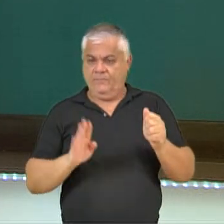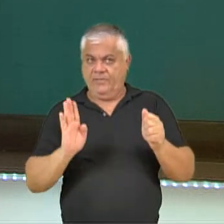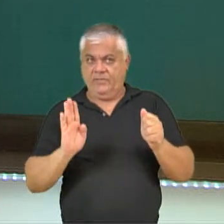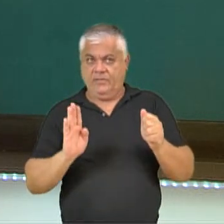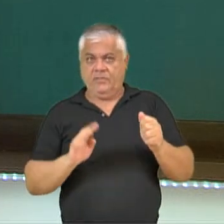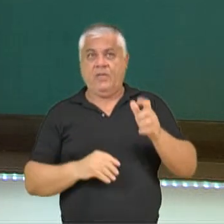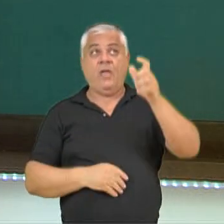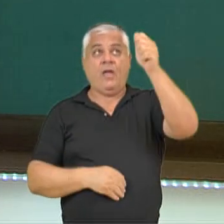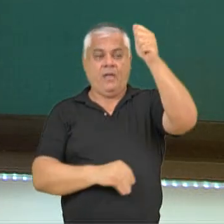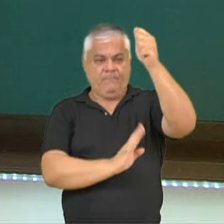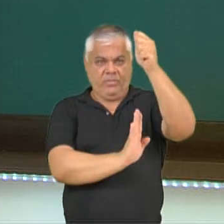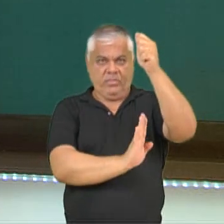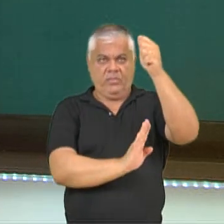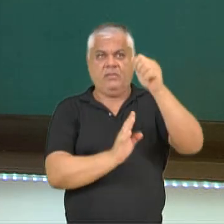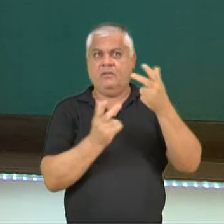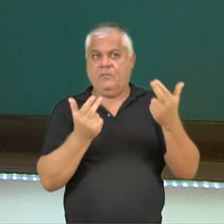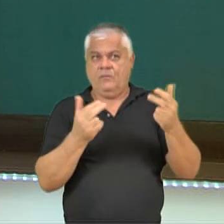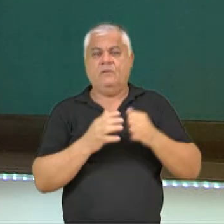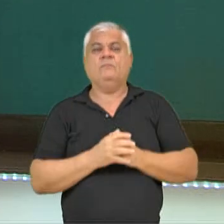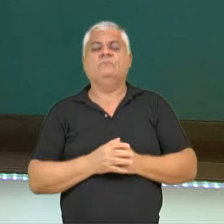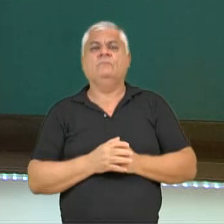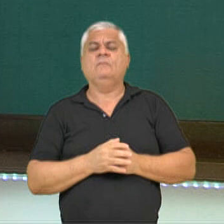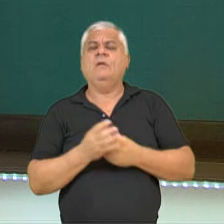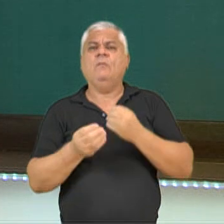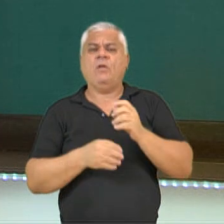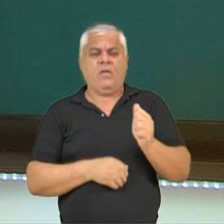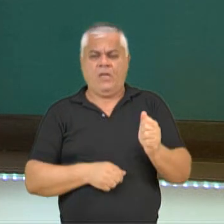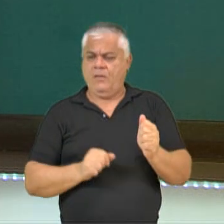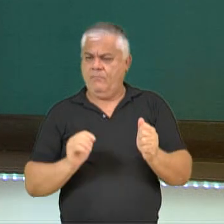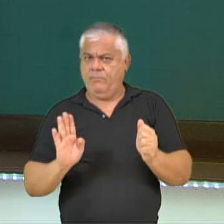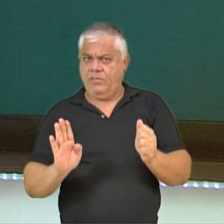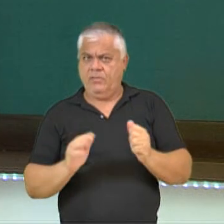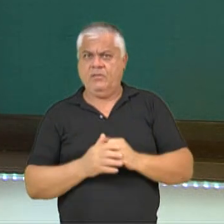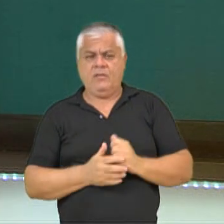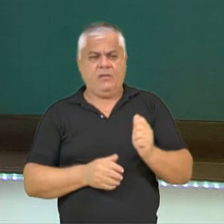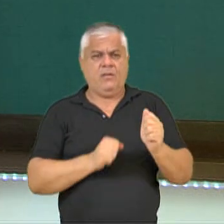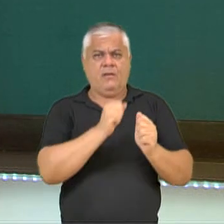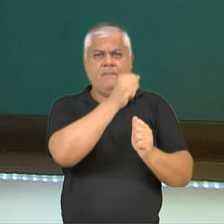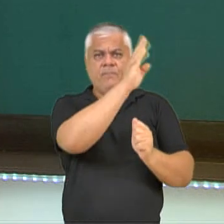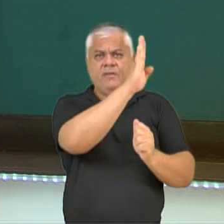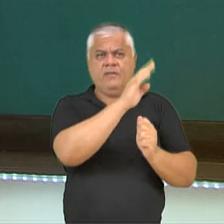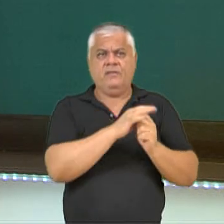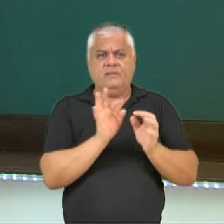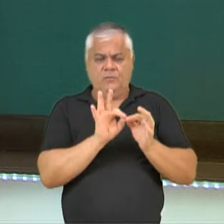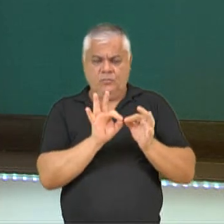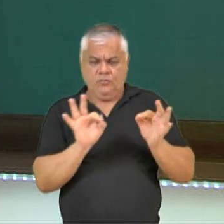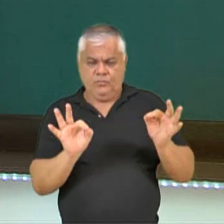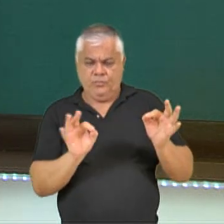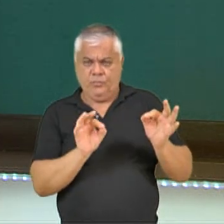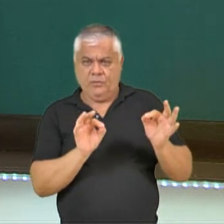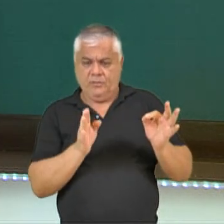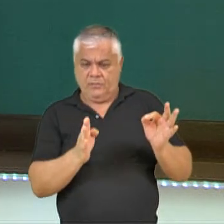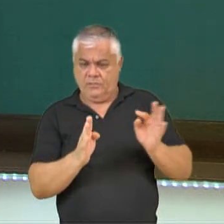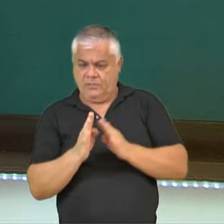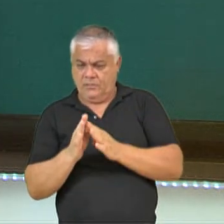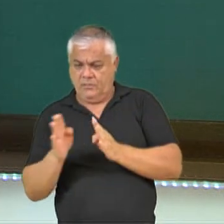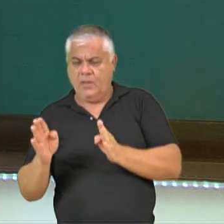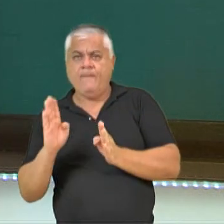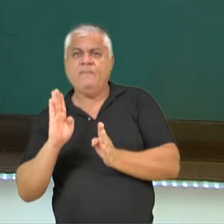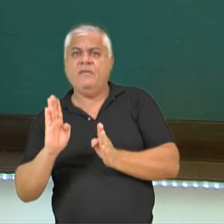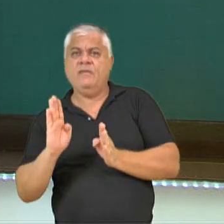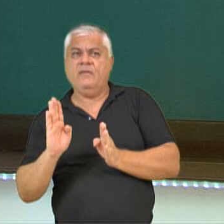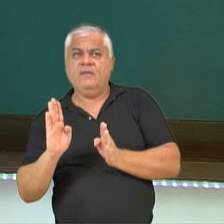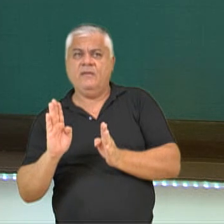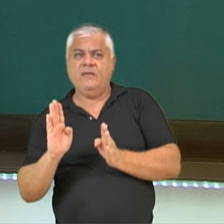A mais B, ele é um quadrado. Por que A mais B? Bom, eu tenho um pedacinho que mede B e um outro pedaço